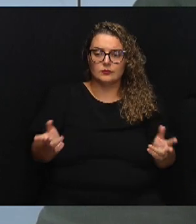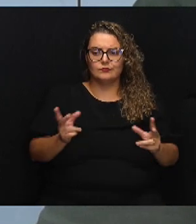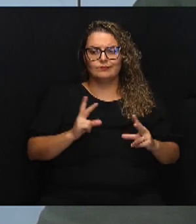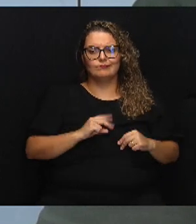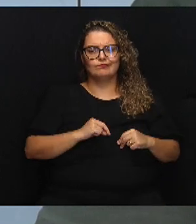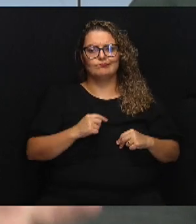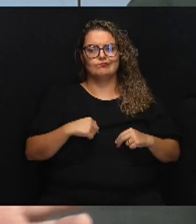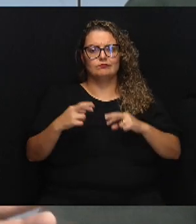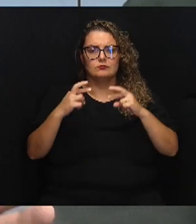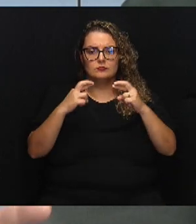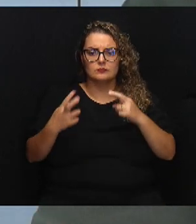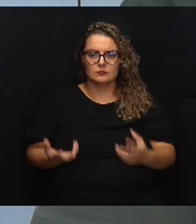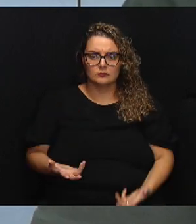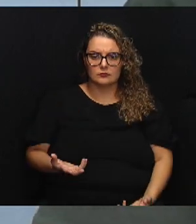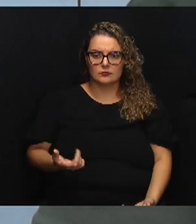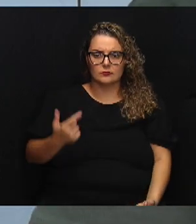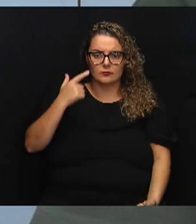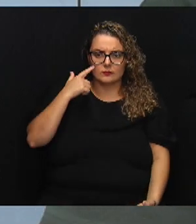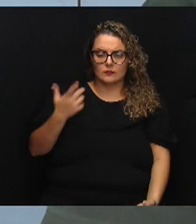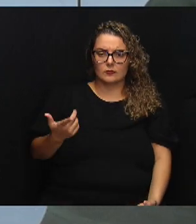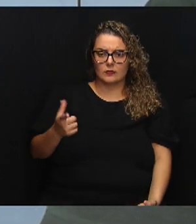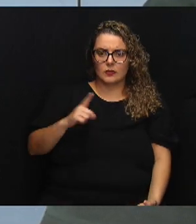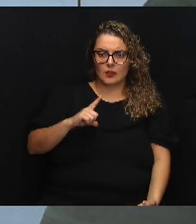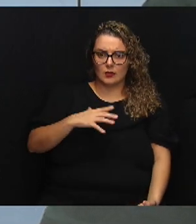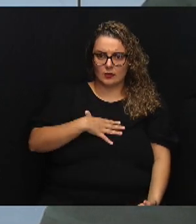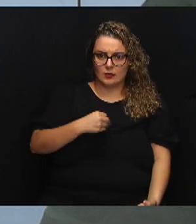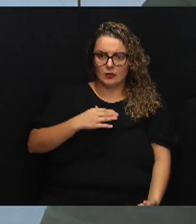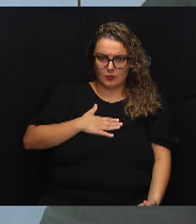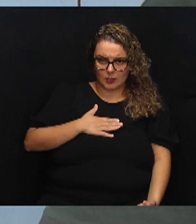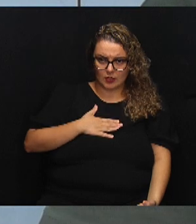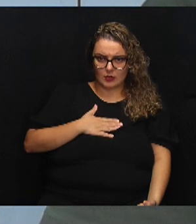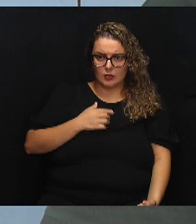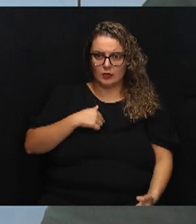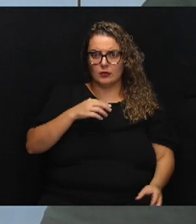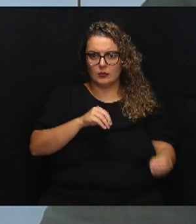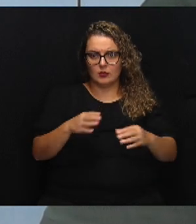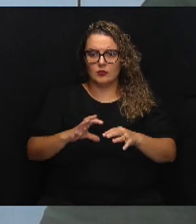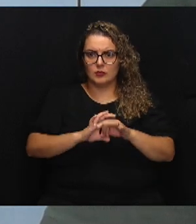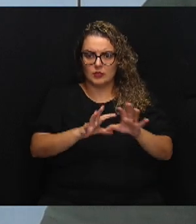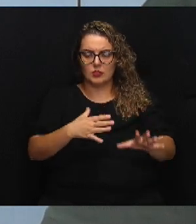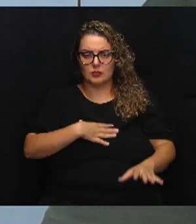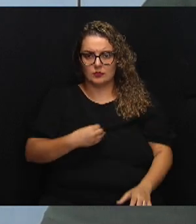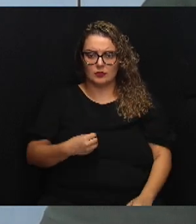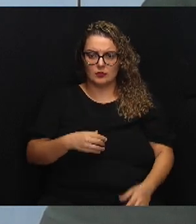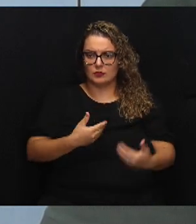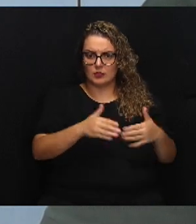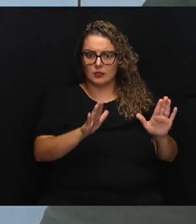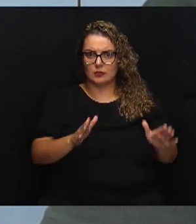da seguinte forma, faço uma analogia. Eu tenho meu filho, aí eu vou mudar e vou largar meu filho para trás?